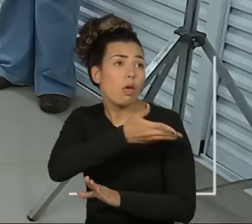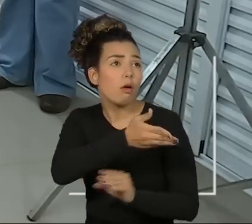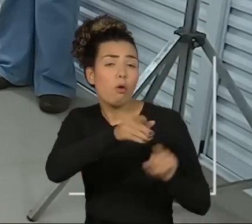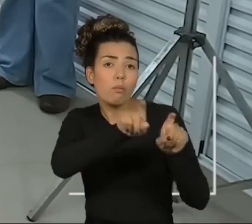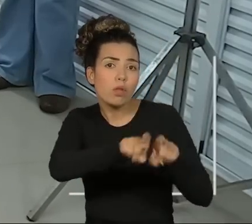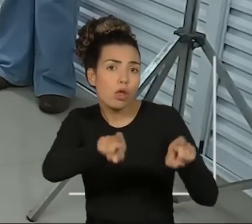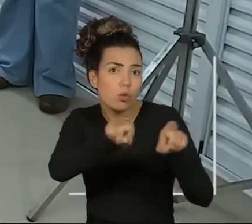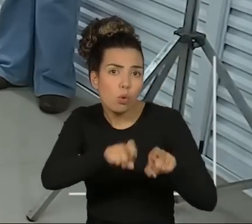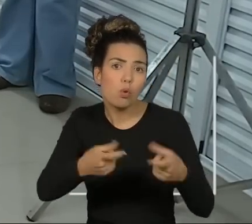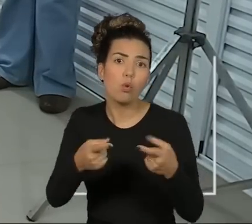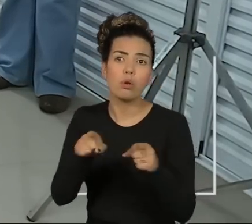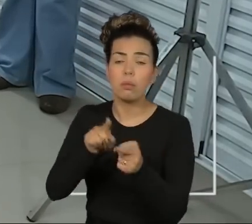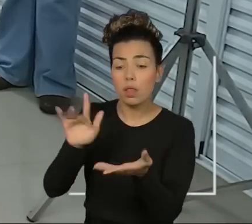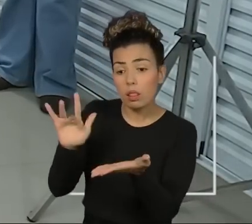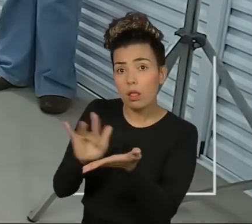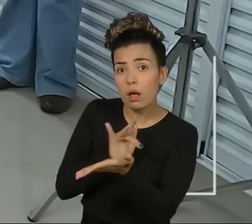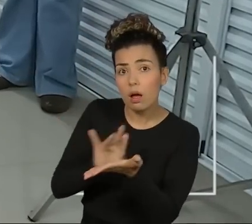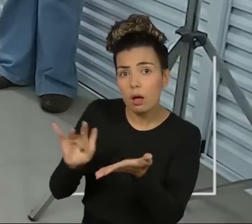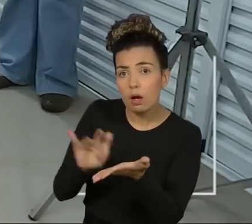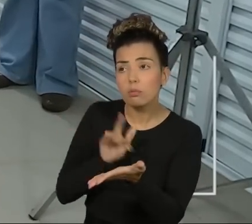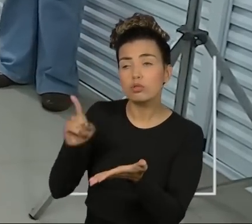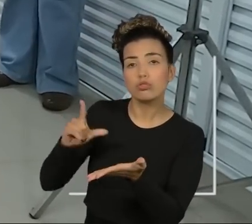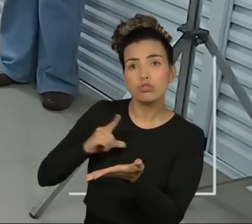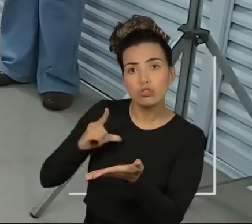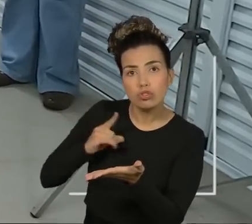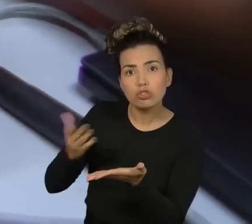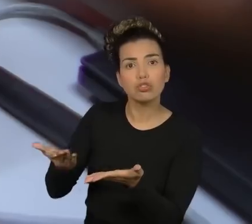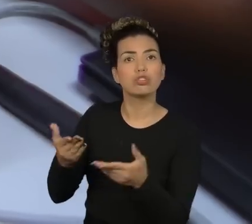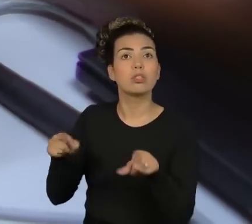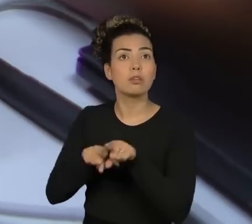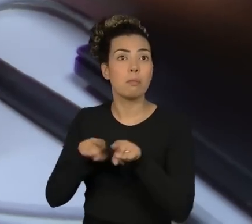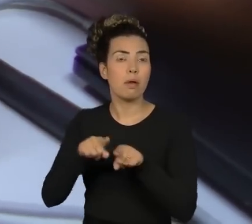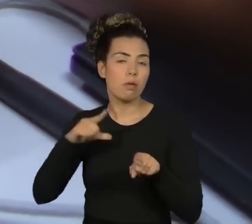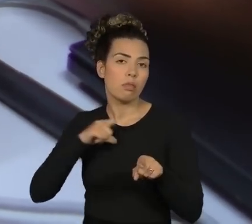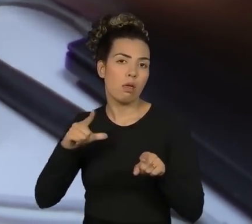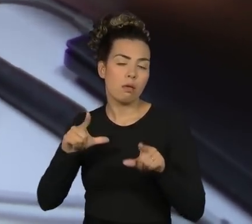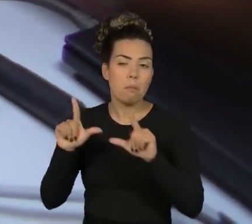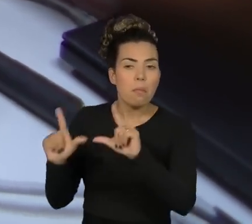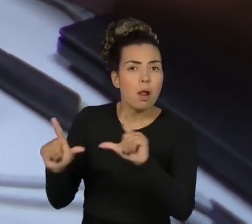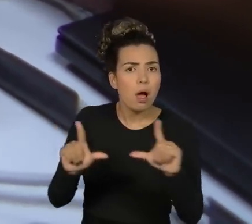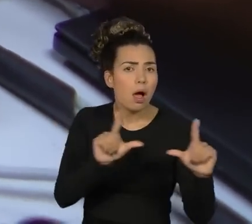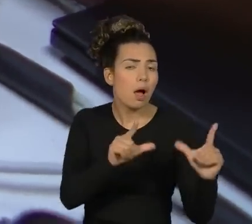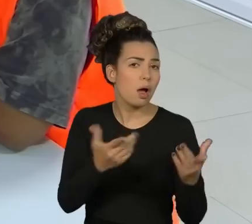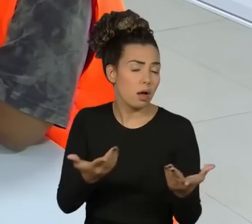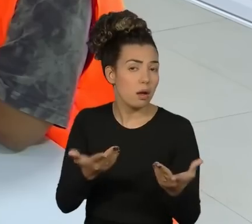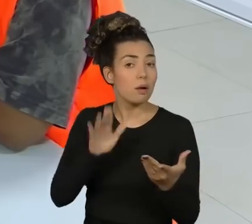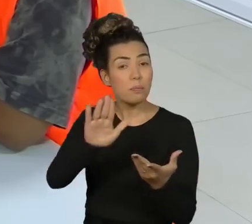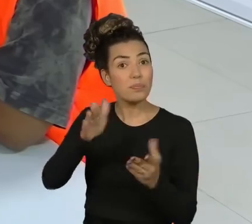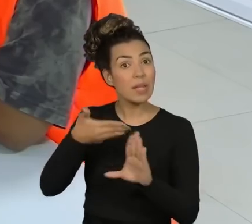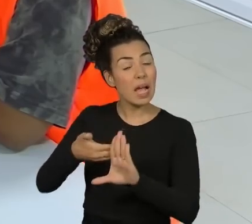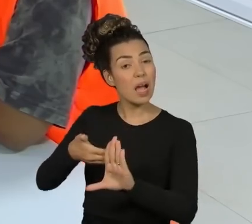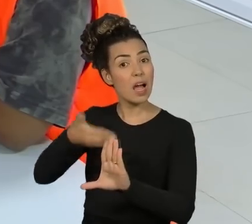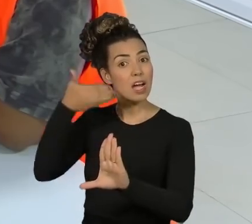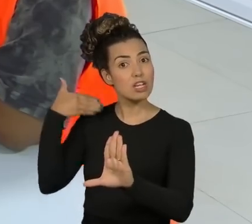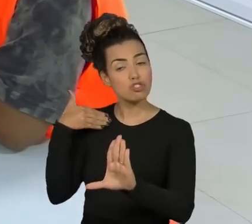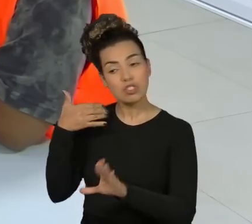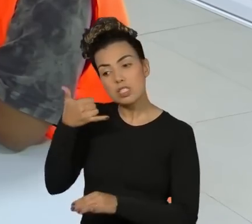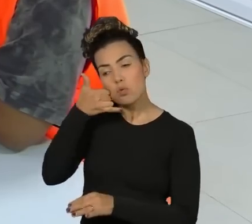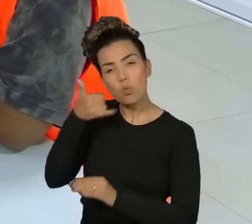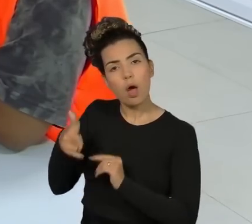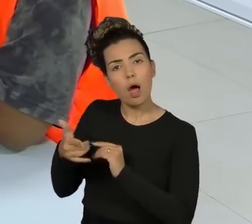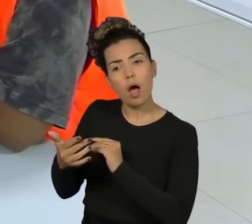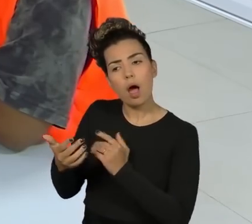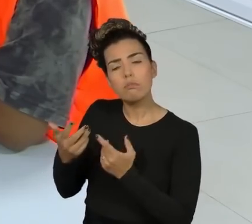recursos, como tablets, placas de programação. Então, às vezes, o celular era um apoio que os